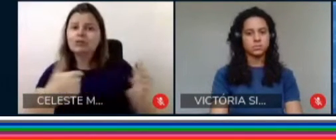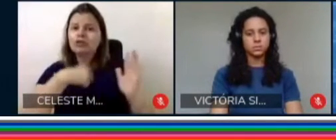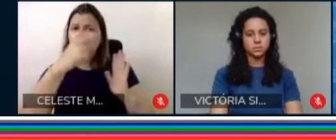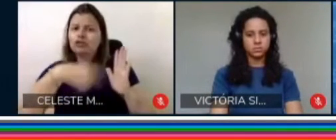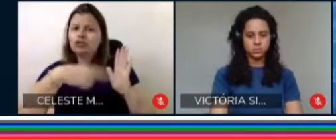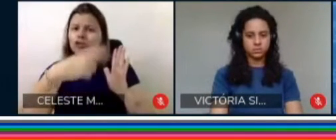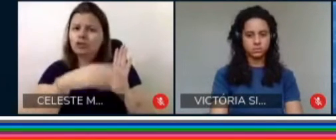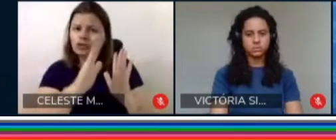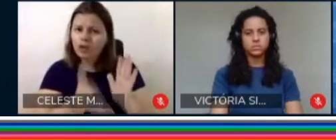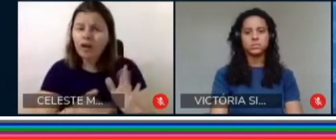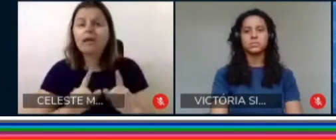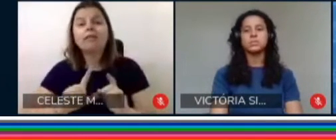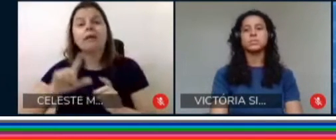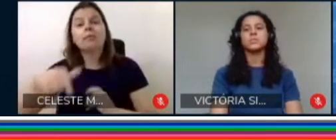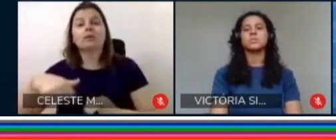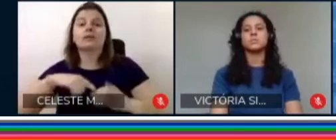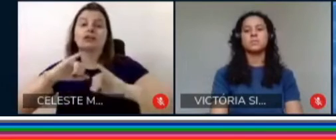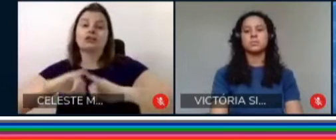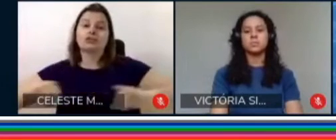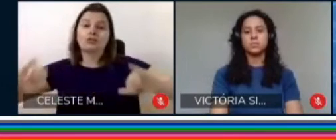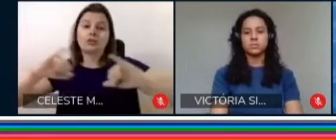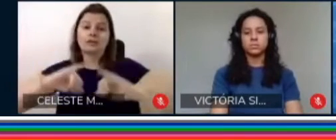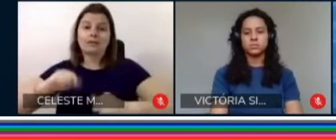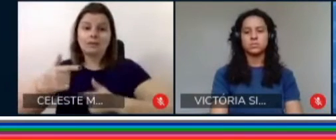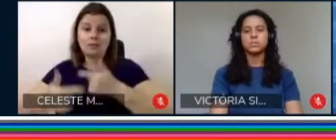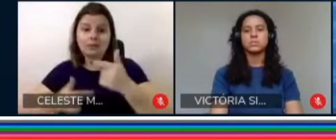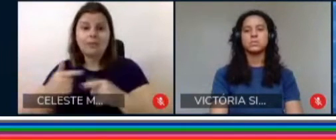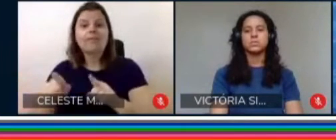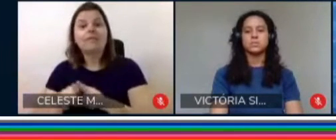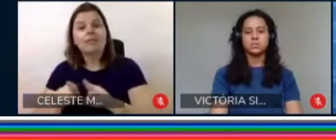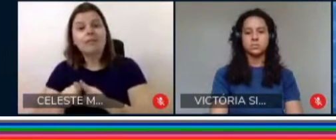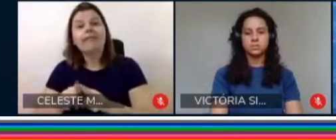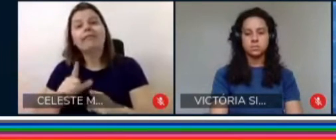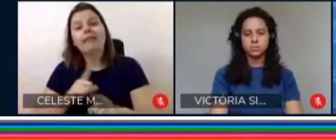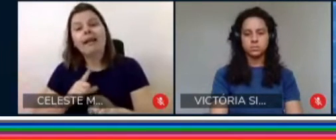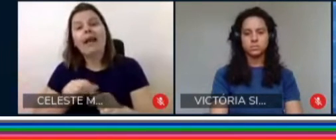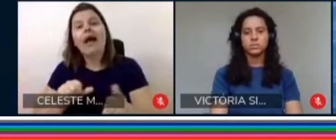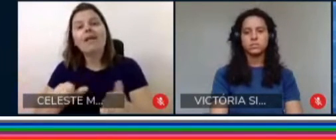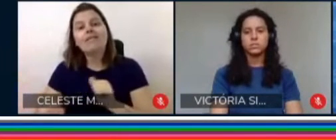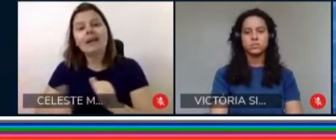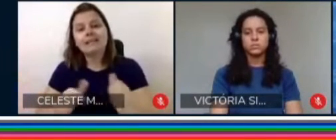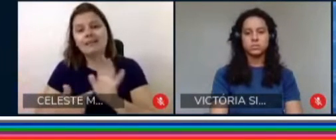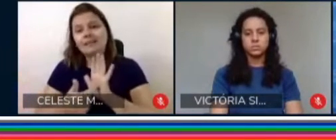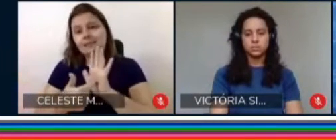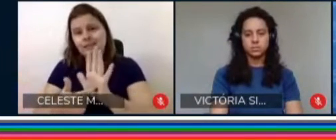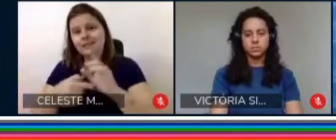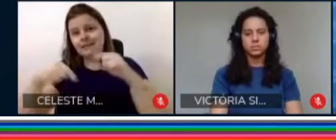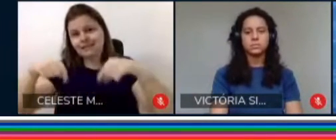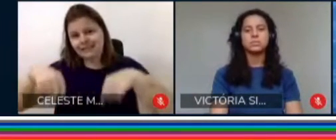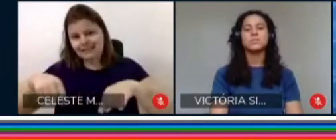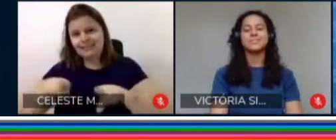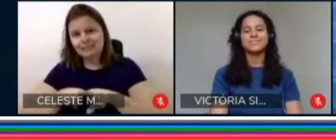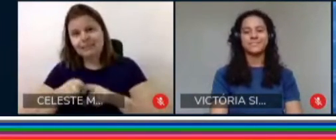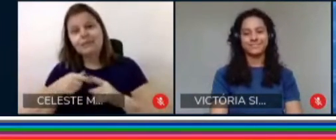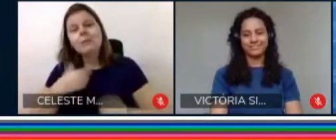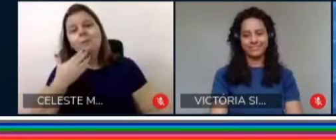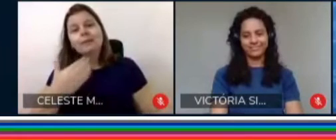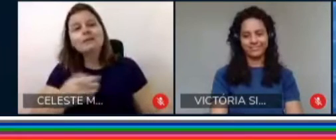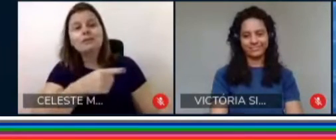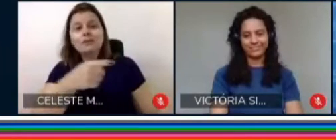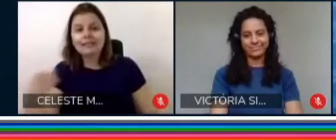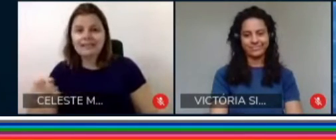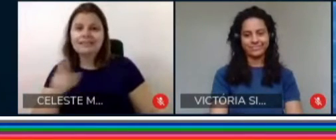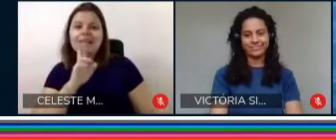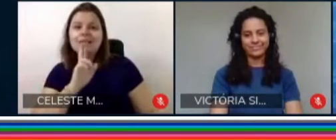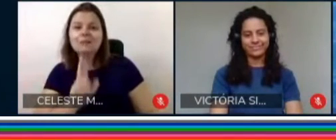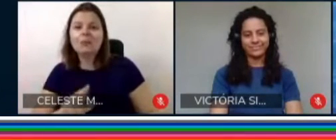pela divulgação do teu trabalho e passa pela avaliação dessa apresentação aqui também, né? Então eu peço para vocês que nos avaliem